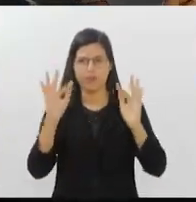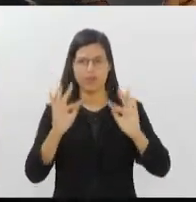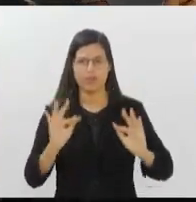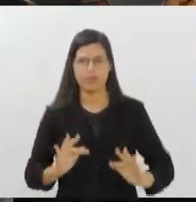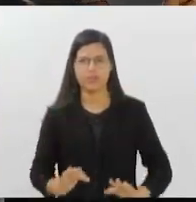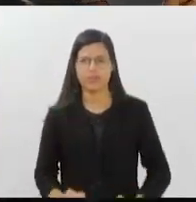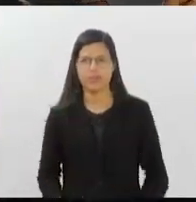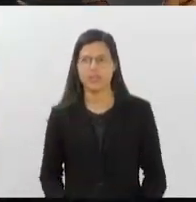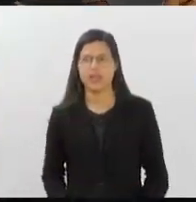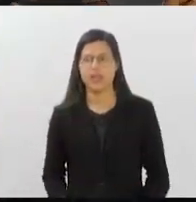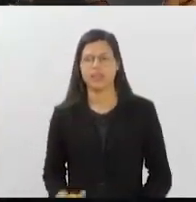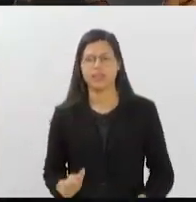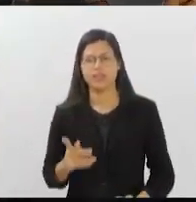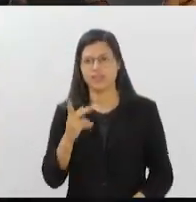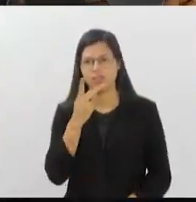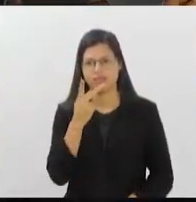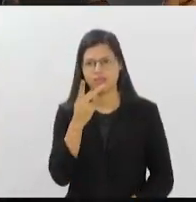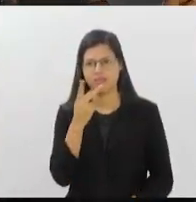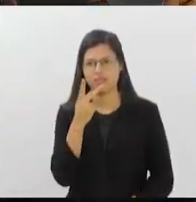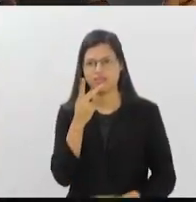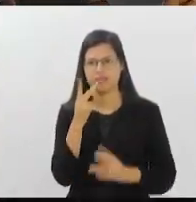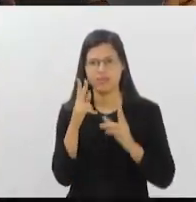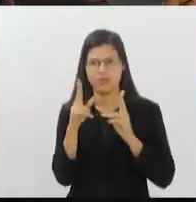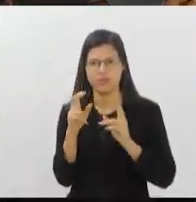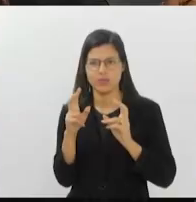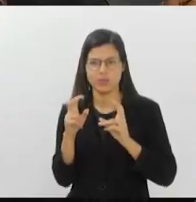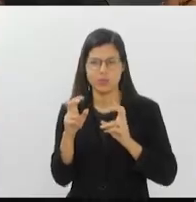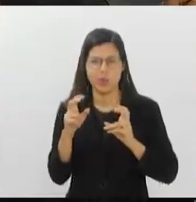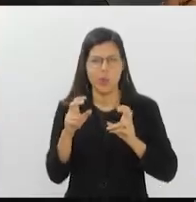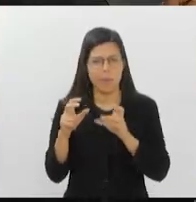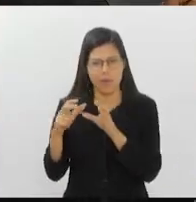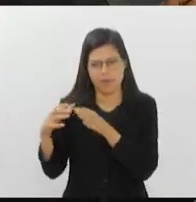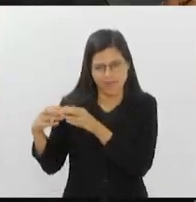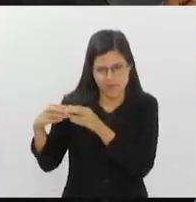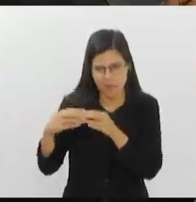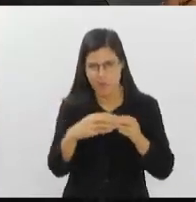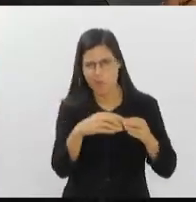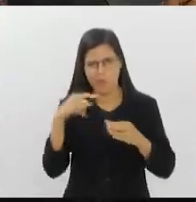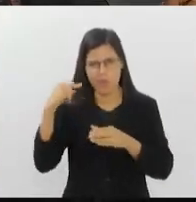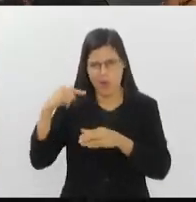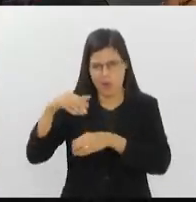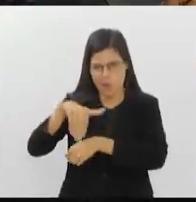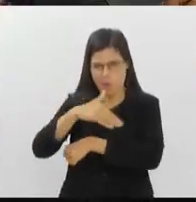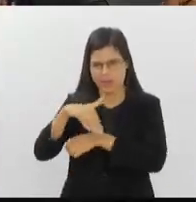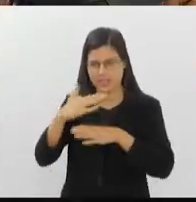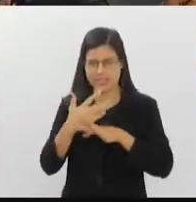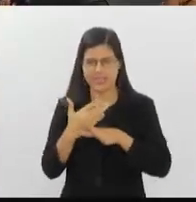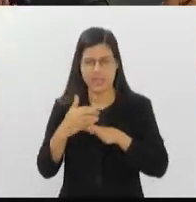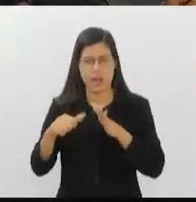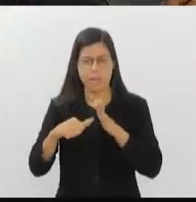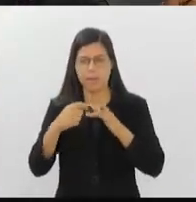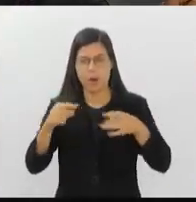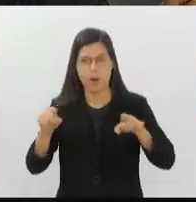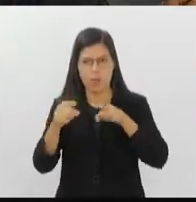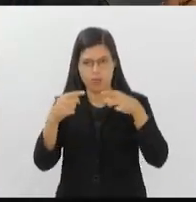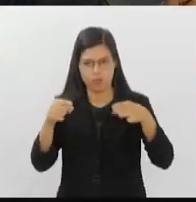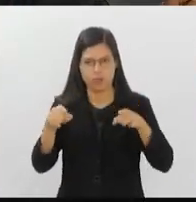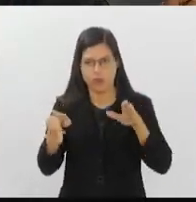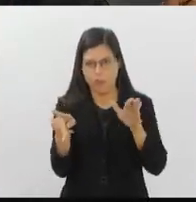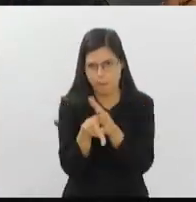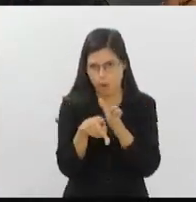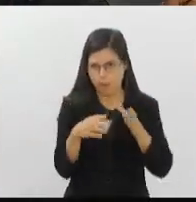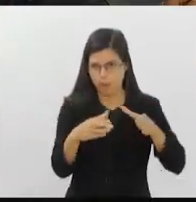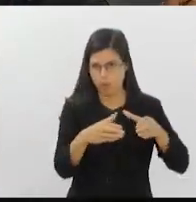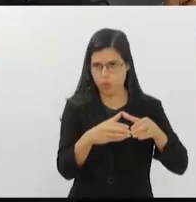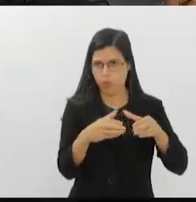Aí, já que a gente tá falando da galera endoidando pela rua e da cidade, a primeira música que eu cantei é o hino do bloco. Hoje